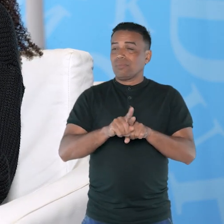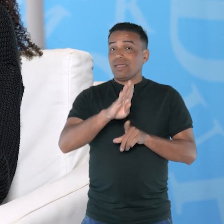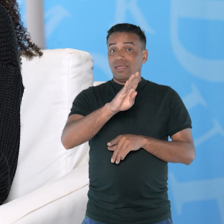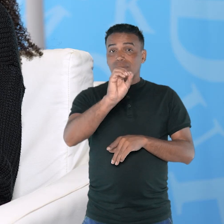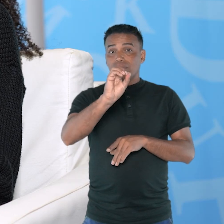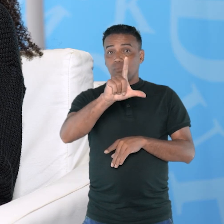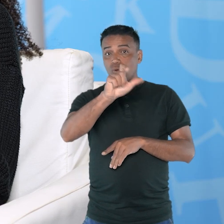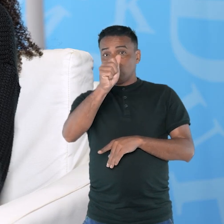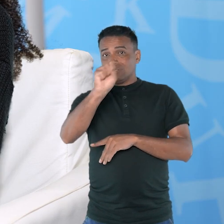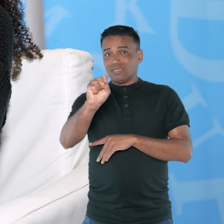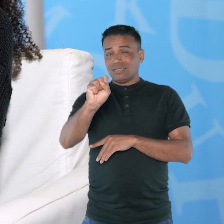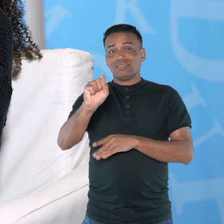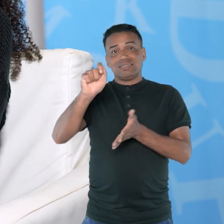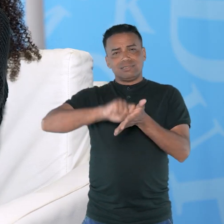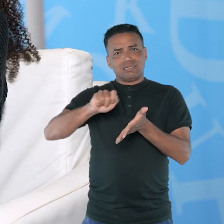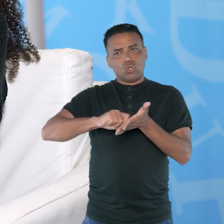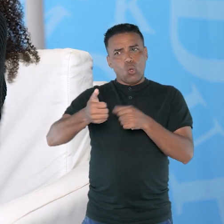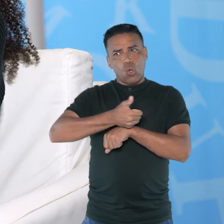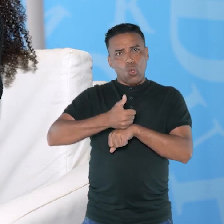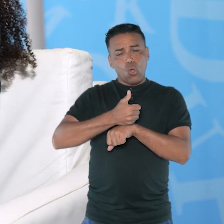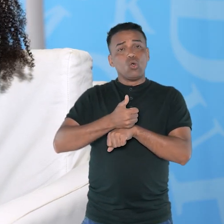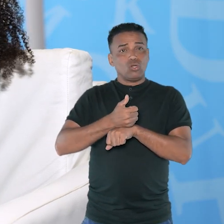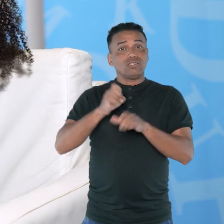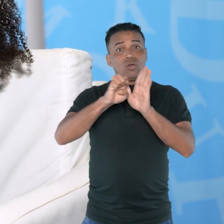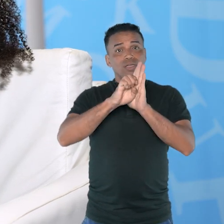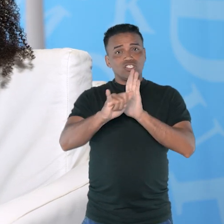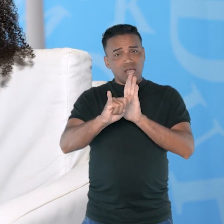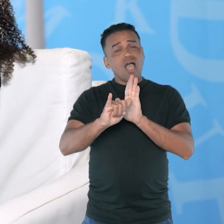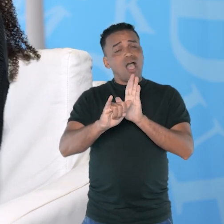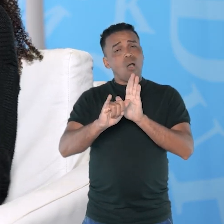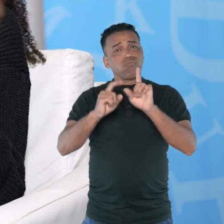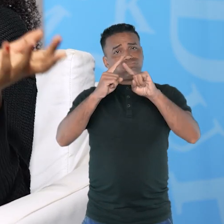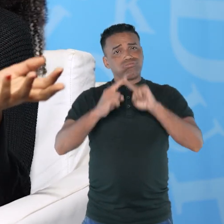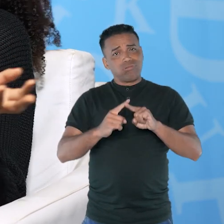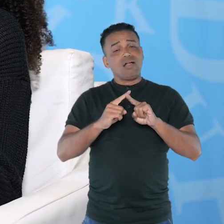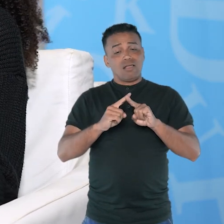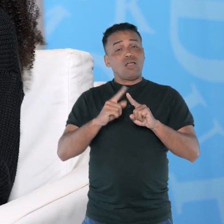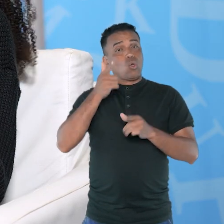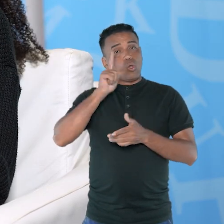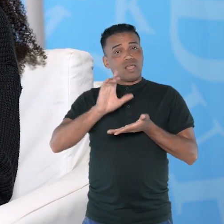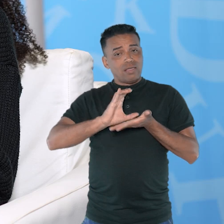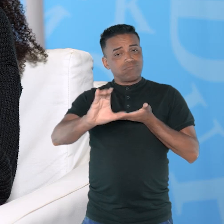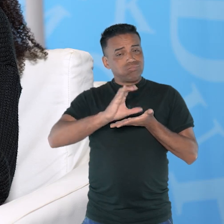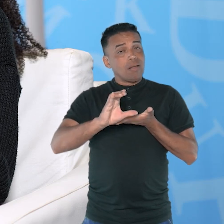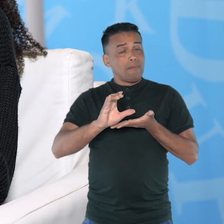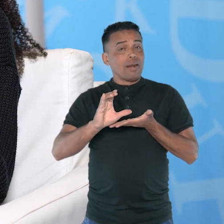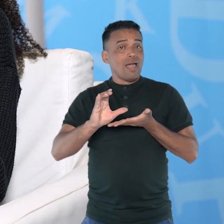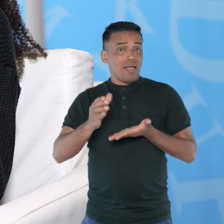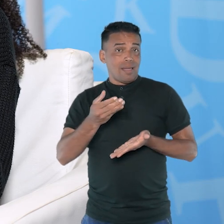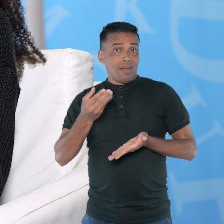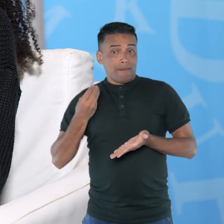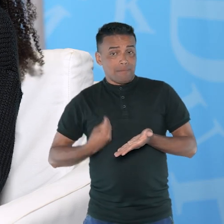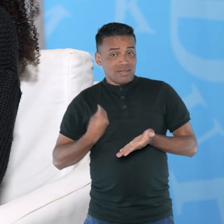escritores, eles concorrem a editais e eles conseguem financiamento para participar dos eventos. E